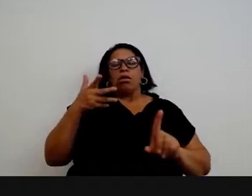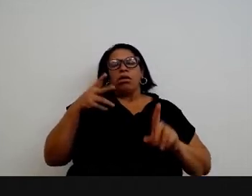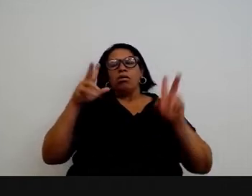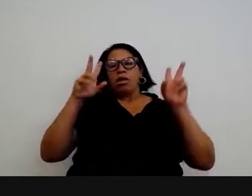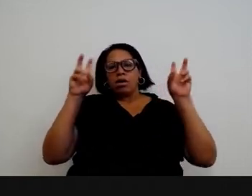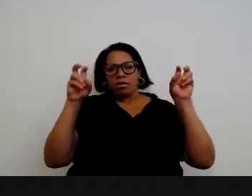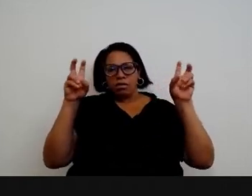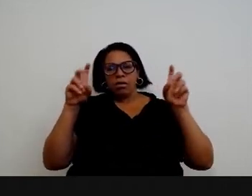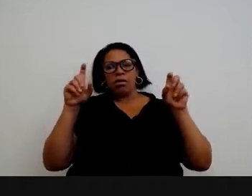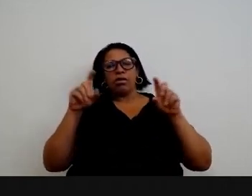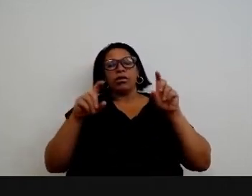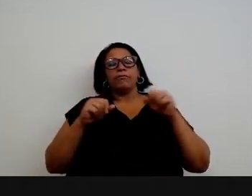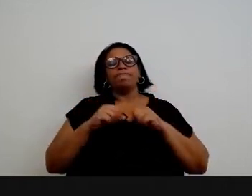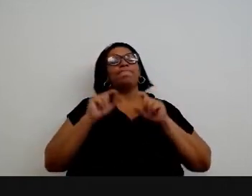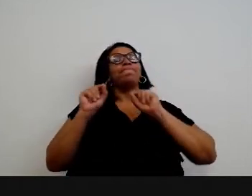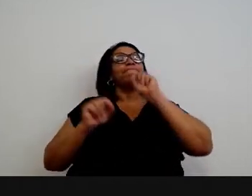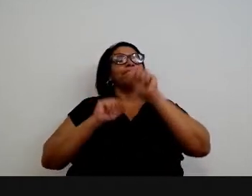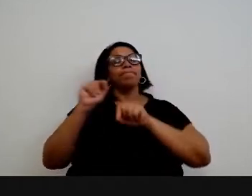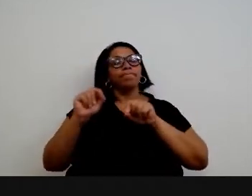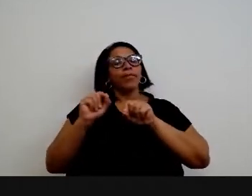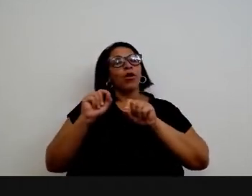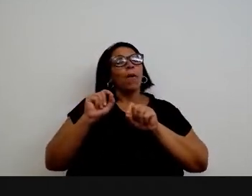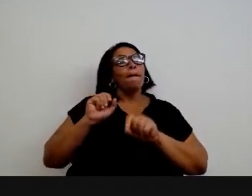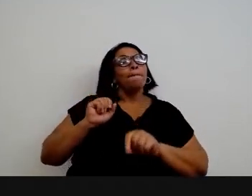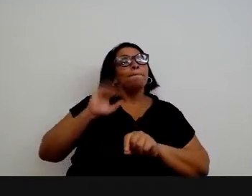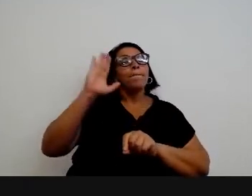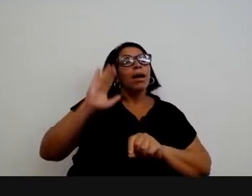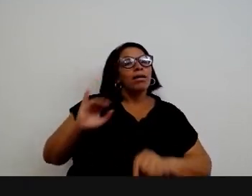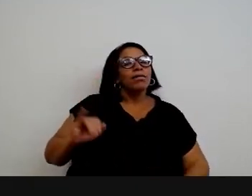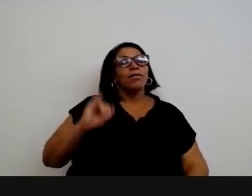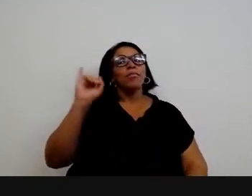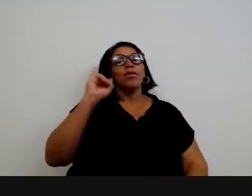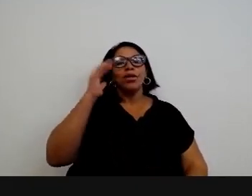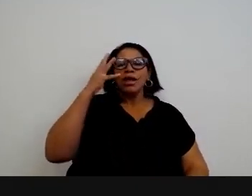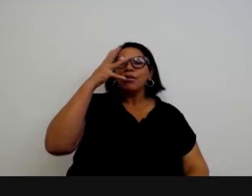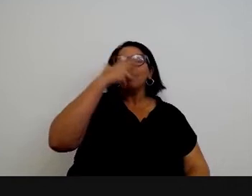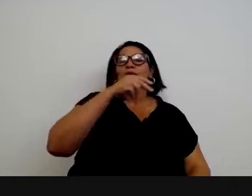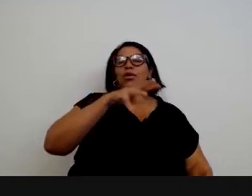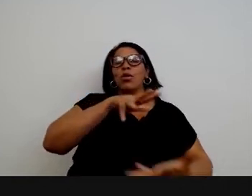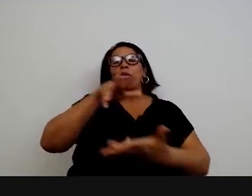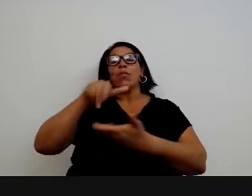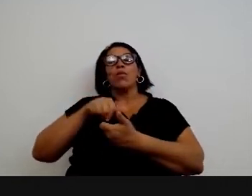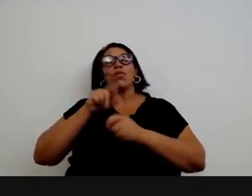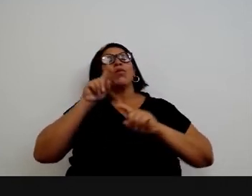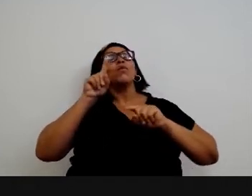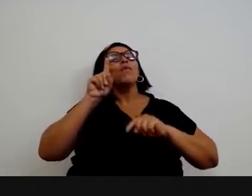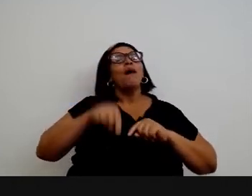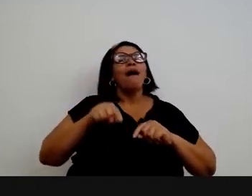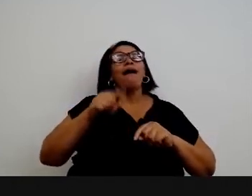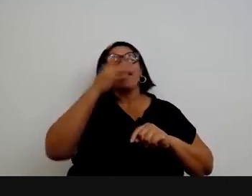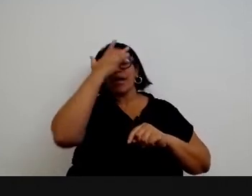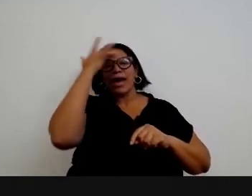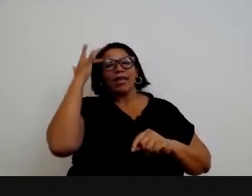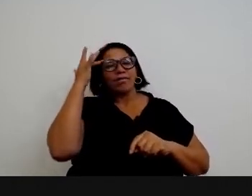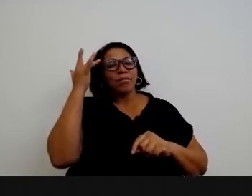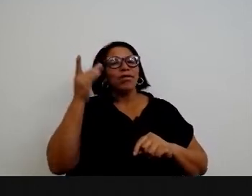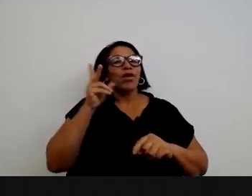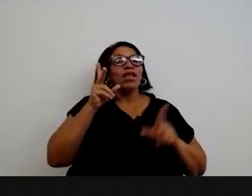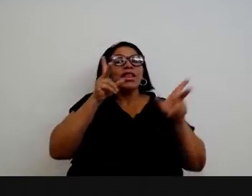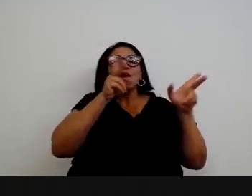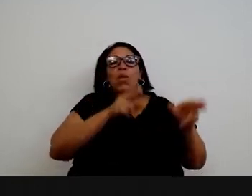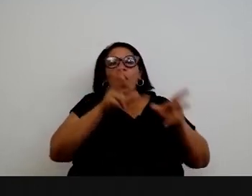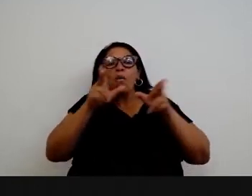muito também, que é a seguinte: o mais importante e bonito do mundo é isso, que as pessoas não estão